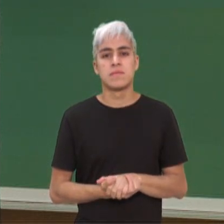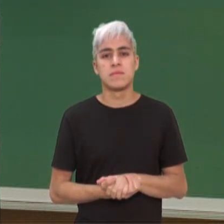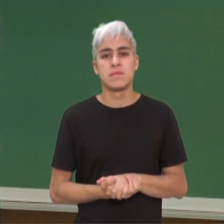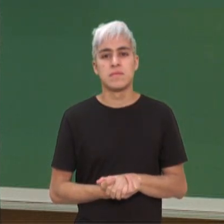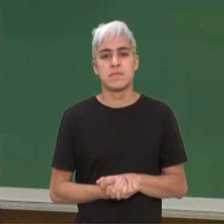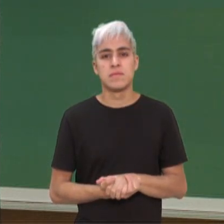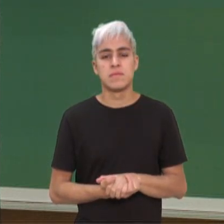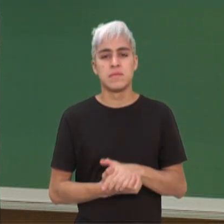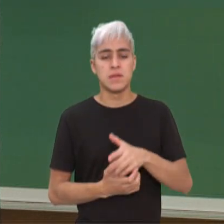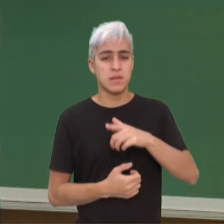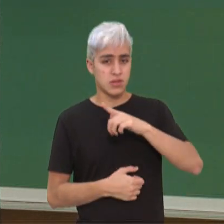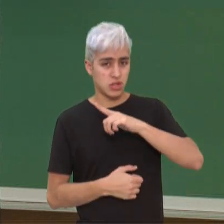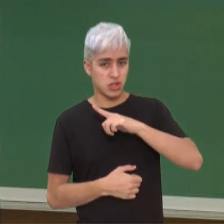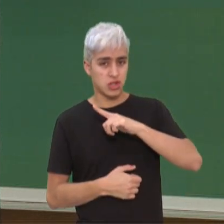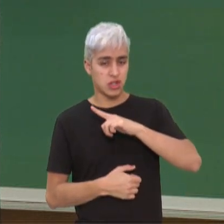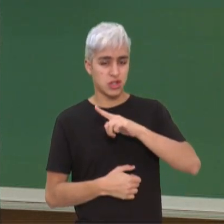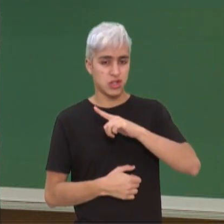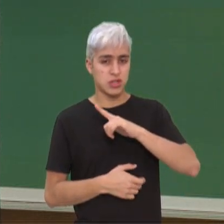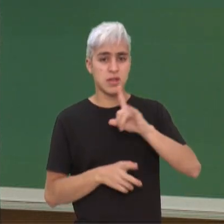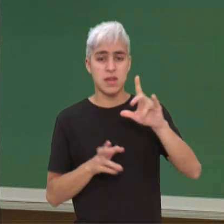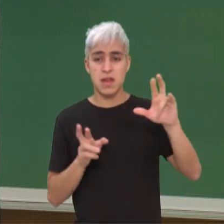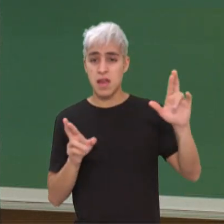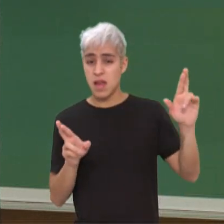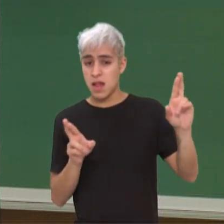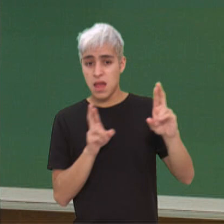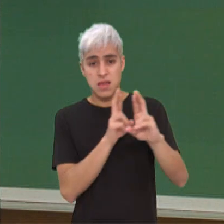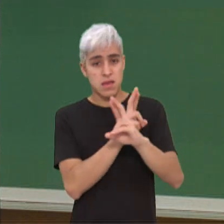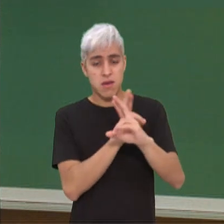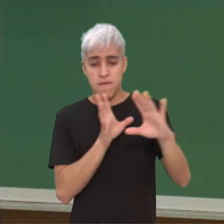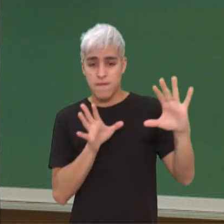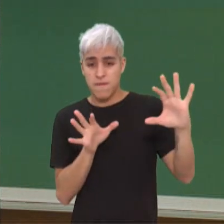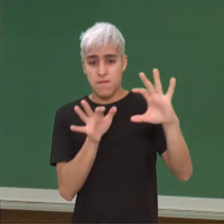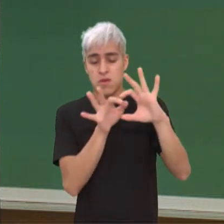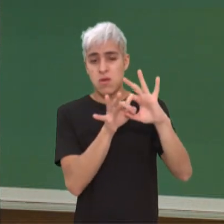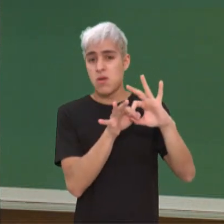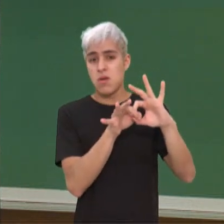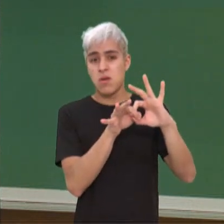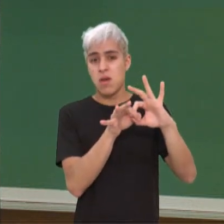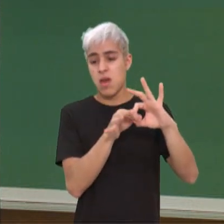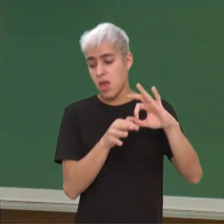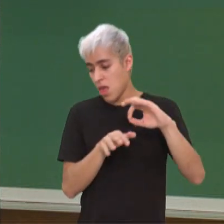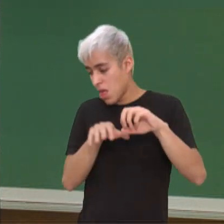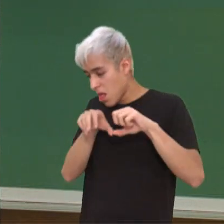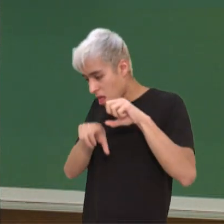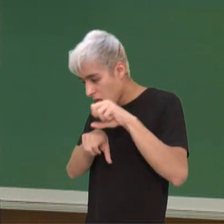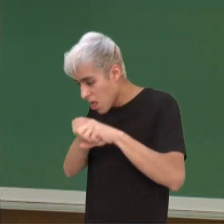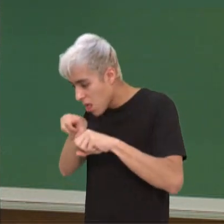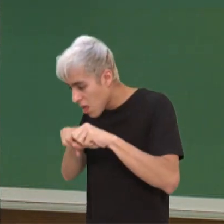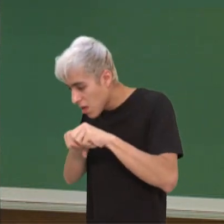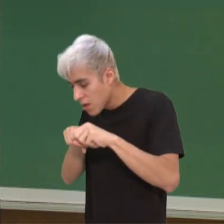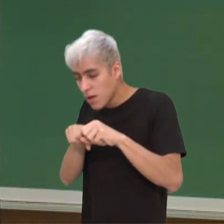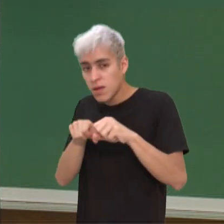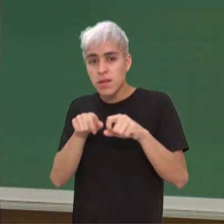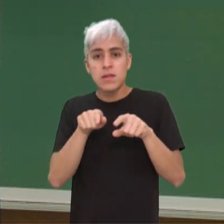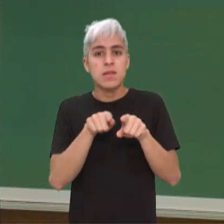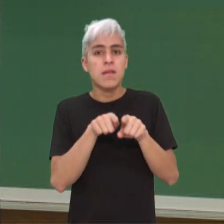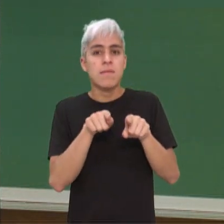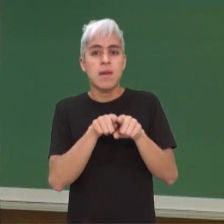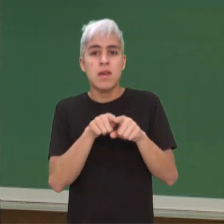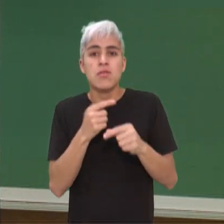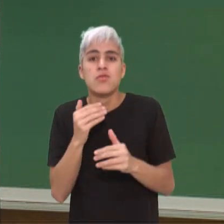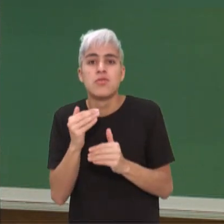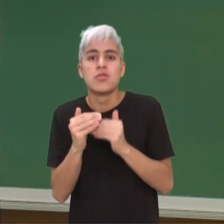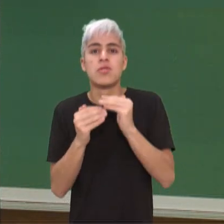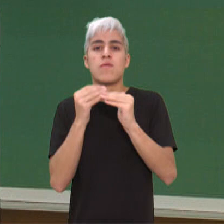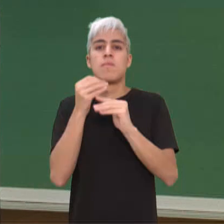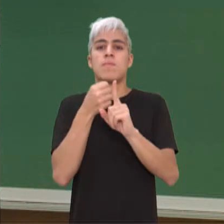Há uma relação direta, né? Entre o consumo e o desenvolvimento aí